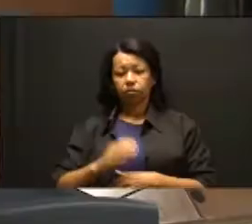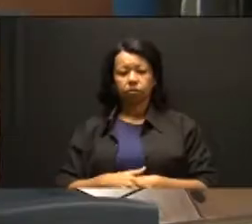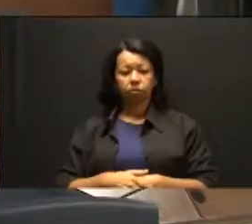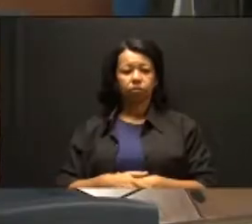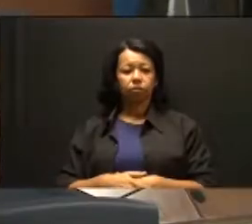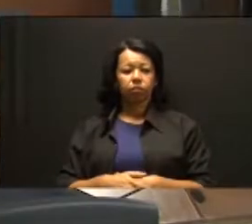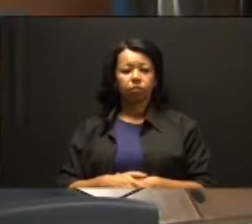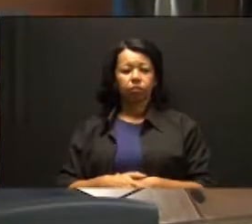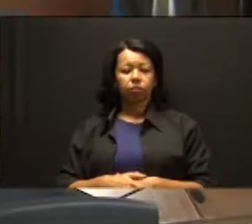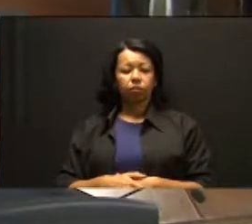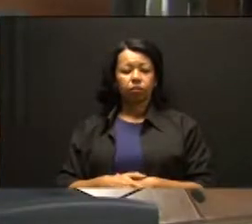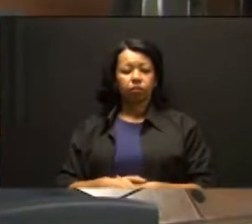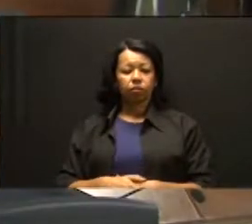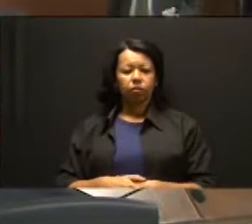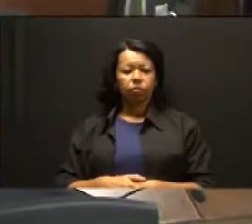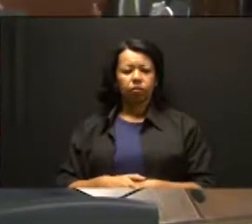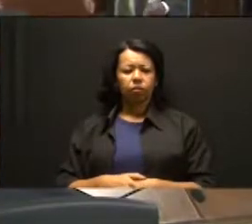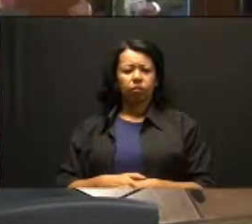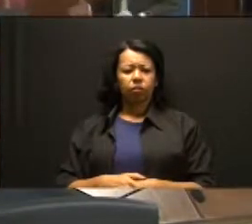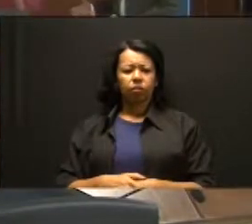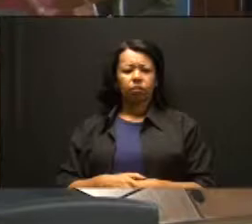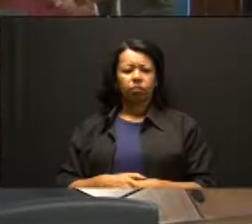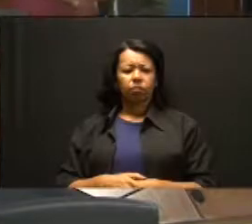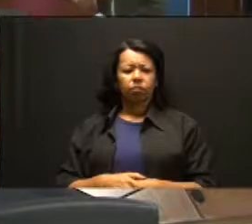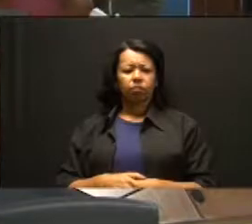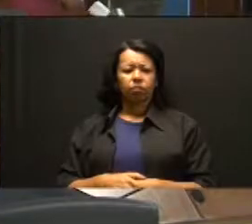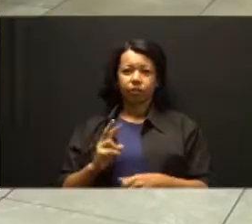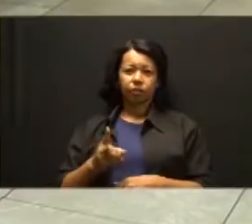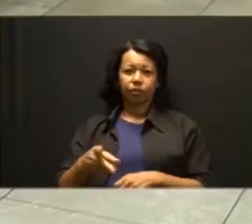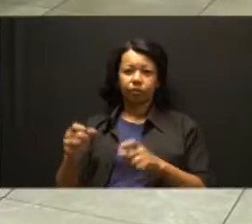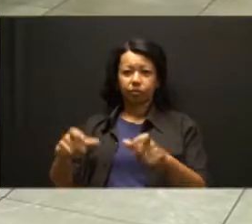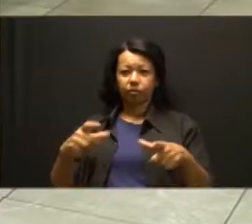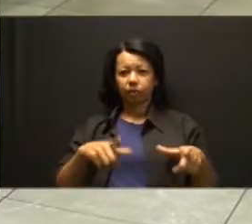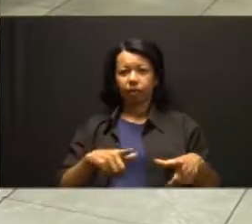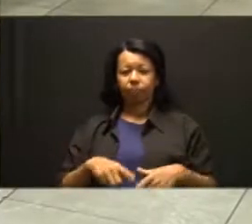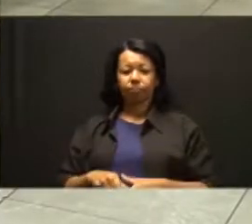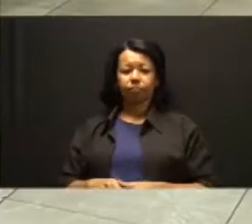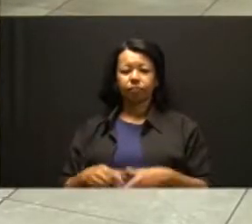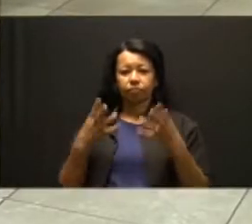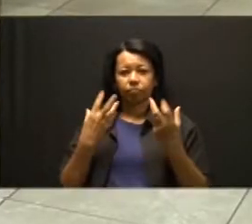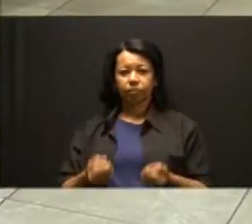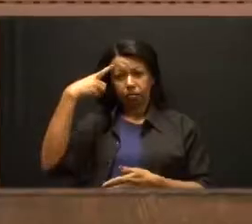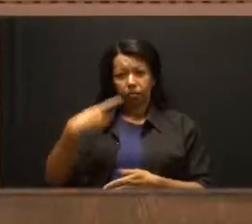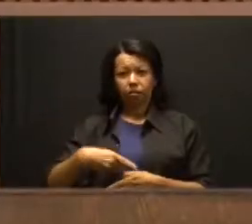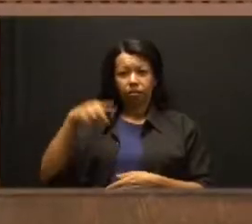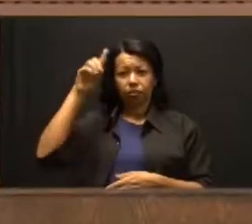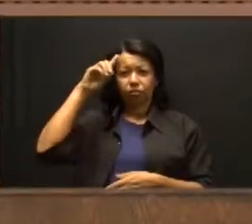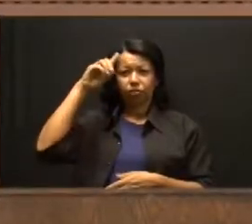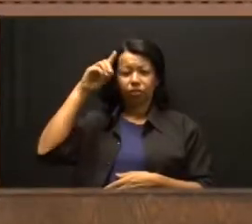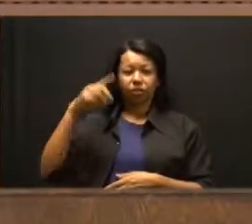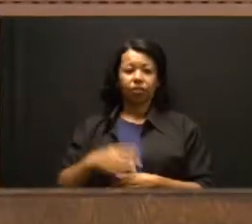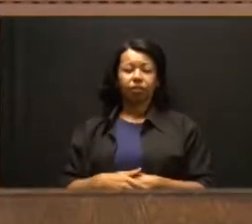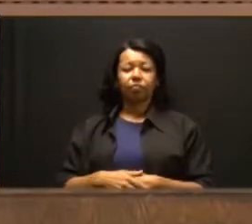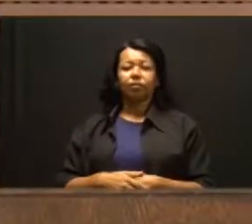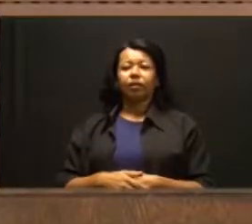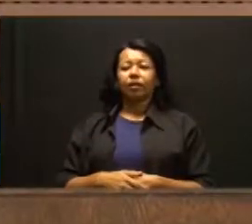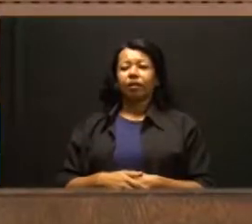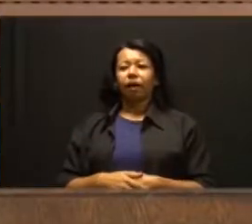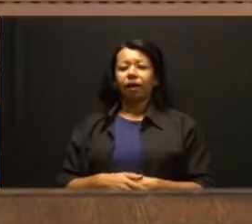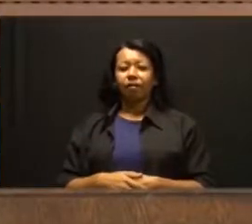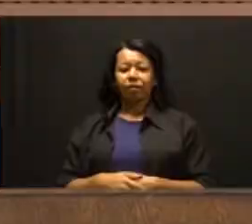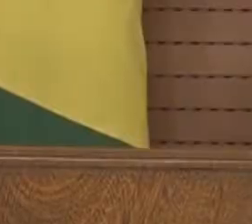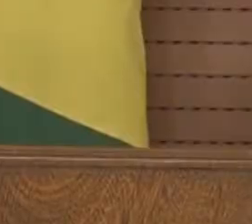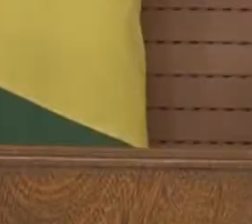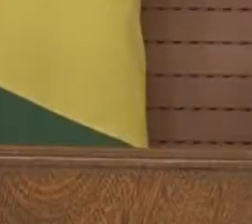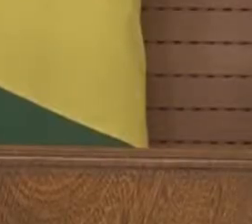plenário. A pedido do vereador Ricardo Queixão, e aceito pelos outros edis, o presidente da casa passou para a ordem do